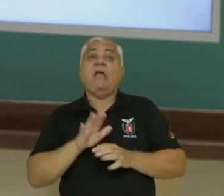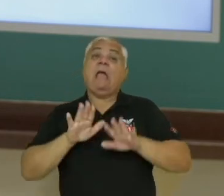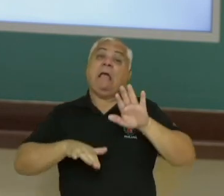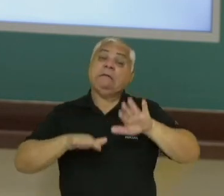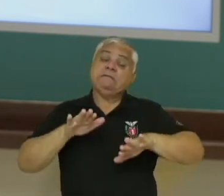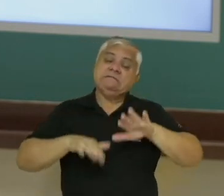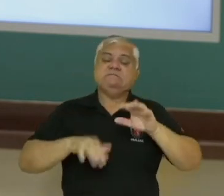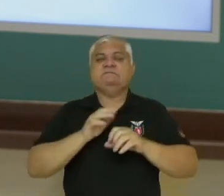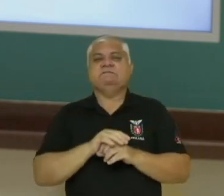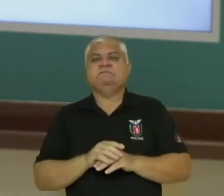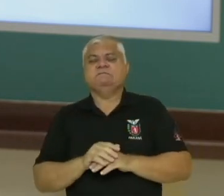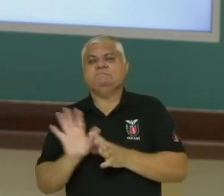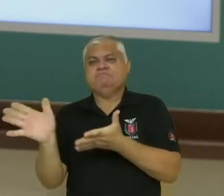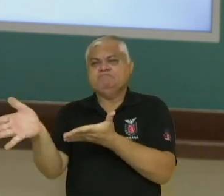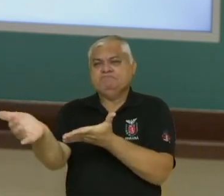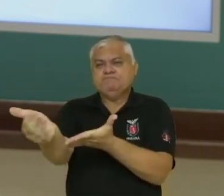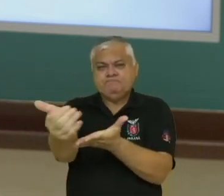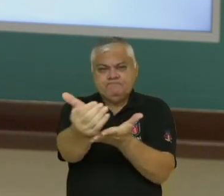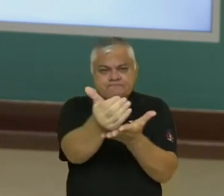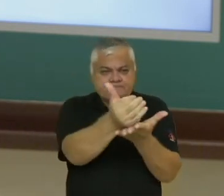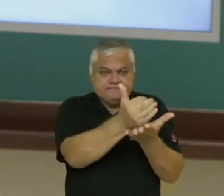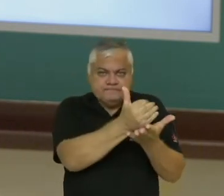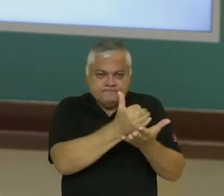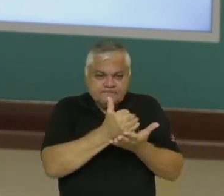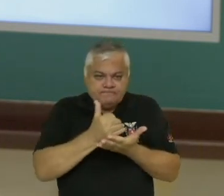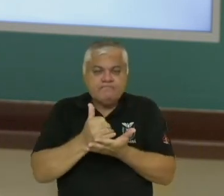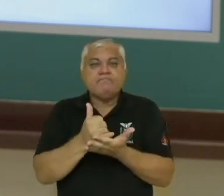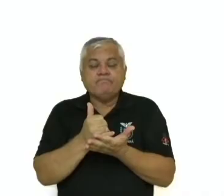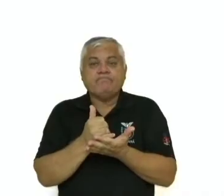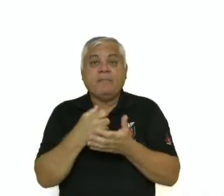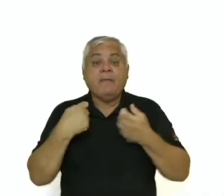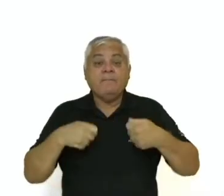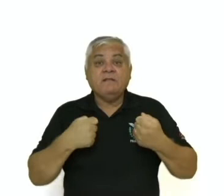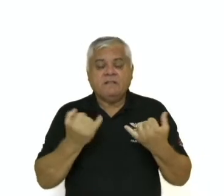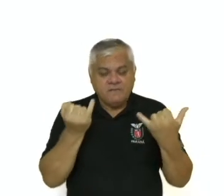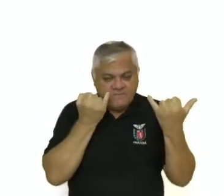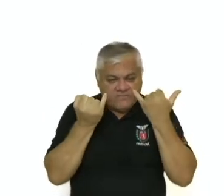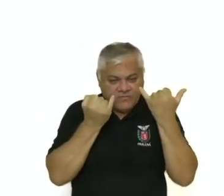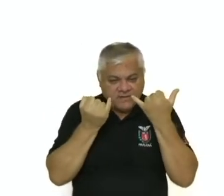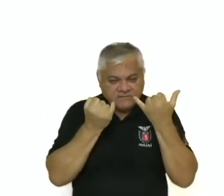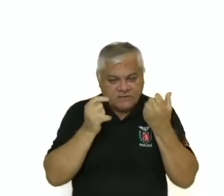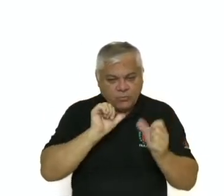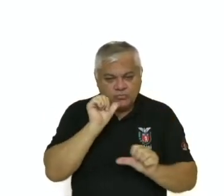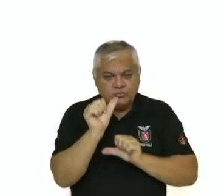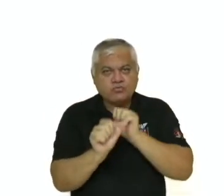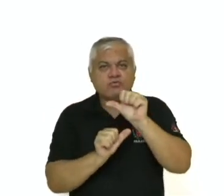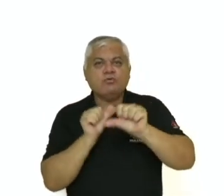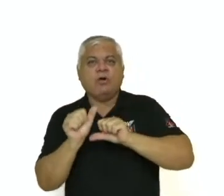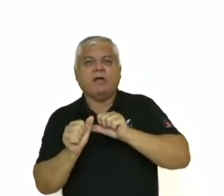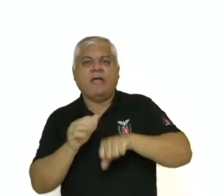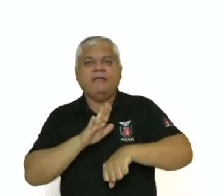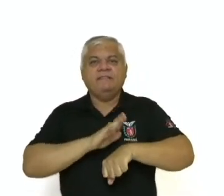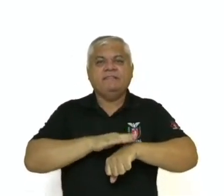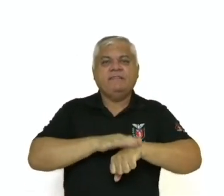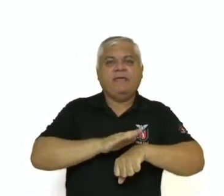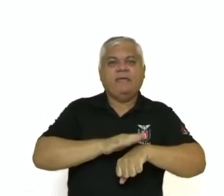de dados se faz necessário a converter dados em unidades adequadas, conforme que se pede